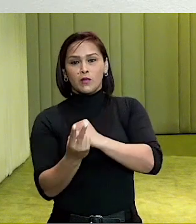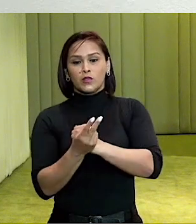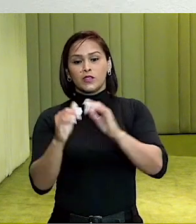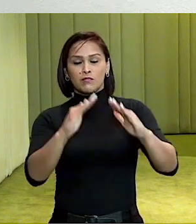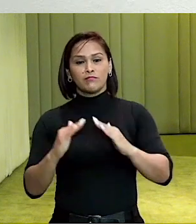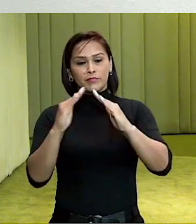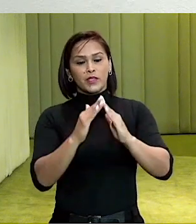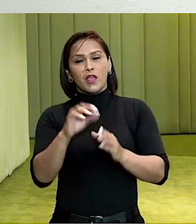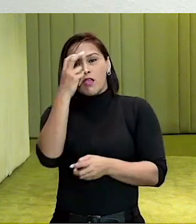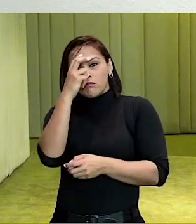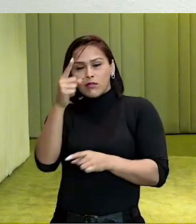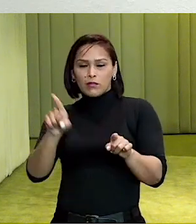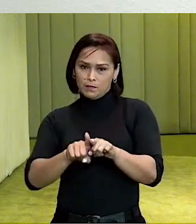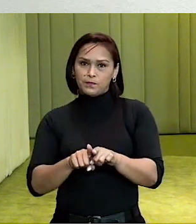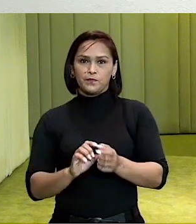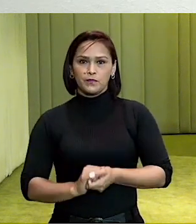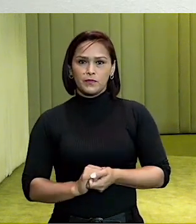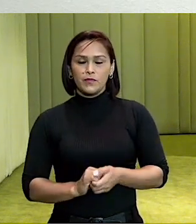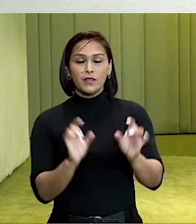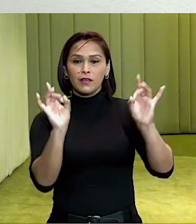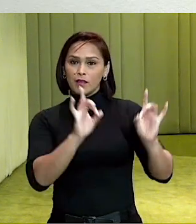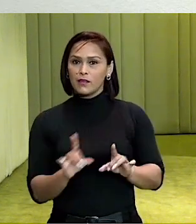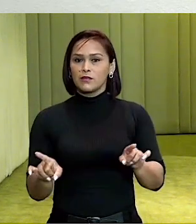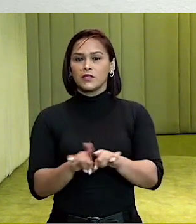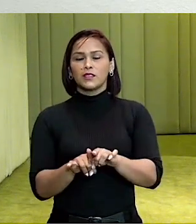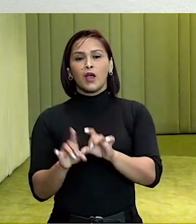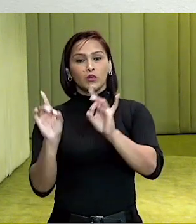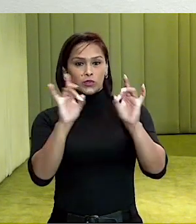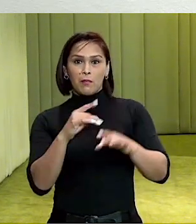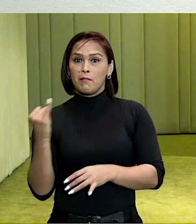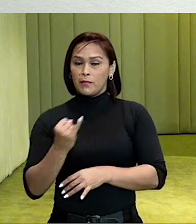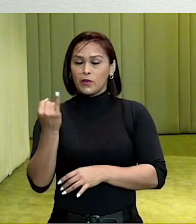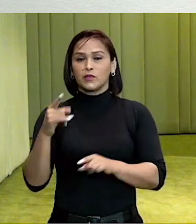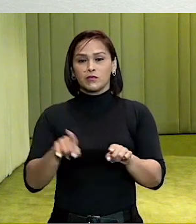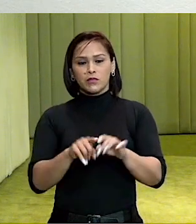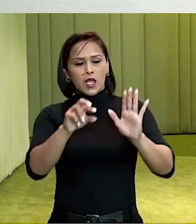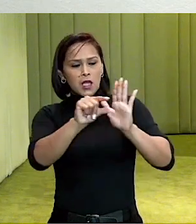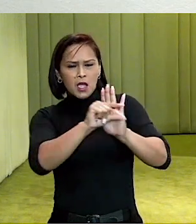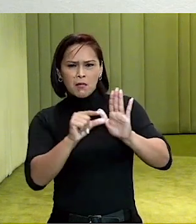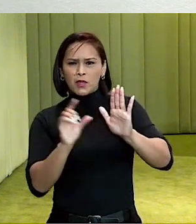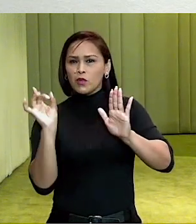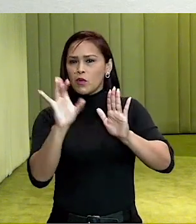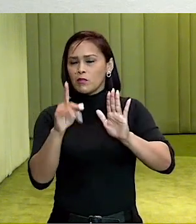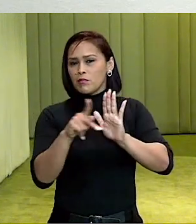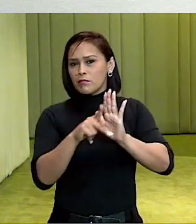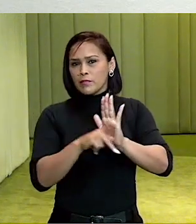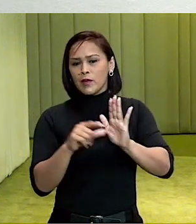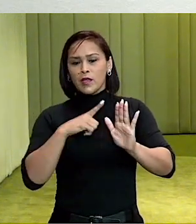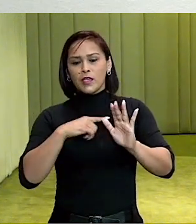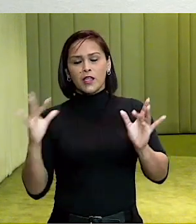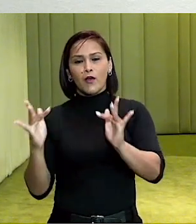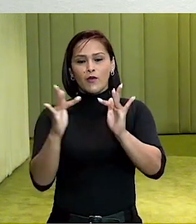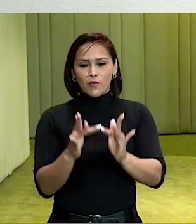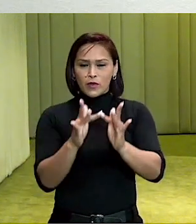propriedade intelectual e, em especial, destaque-se, capítulo específico dedicado aos vínculos